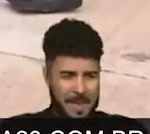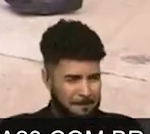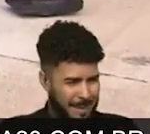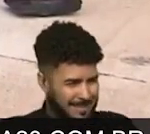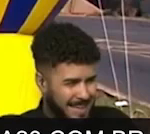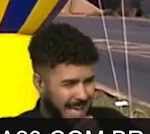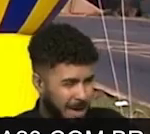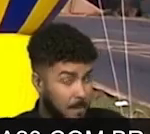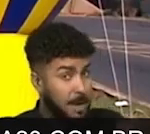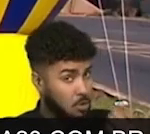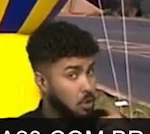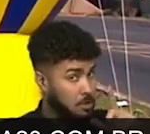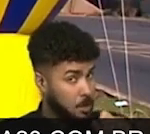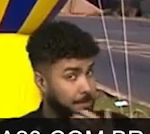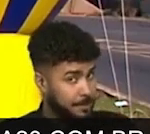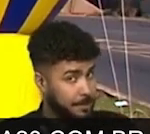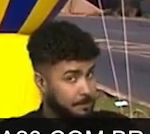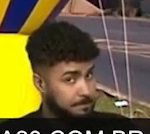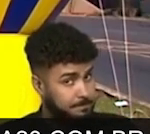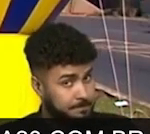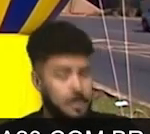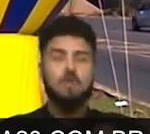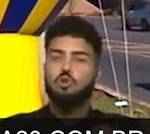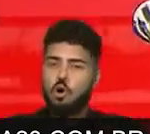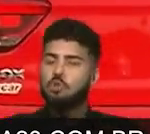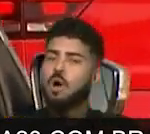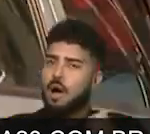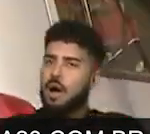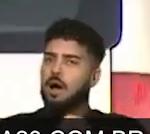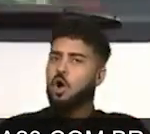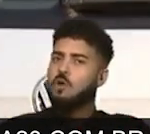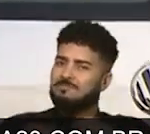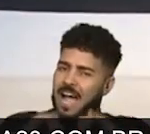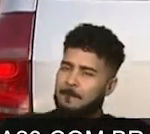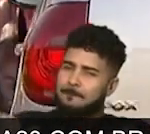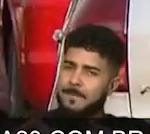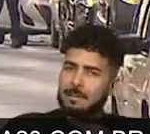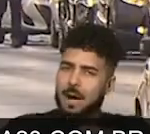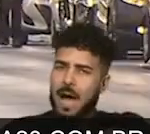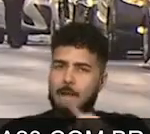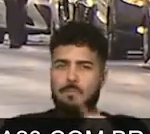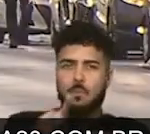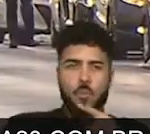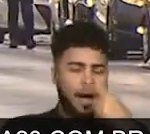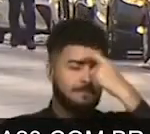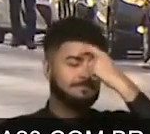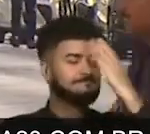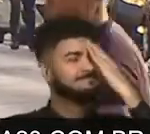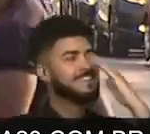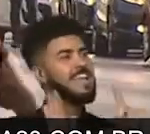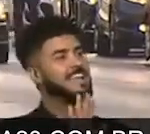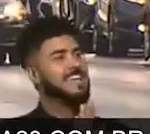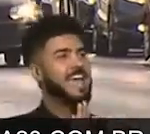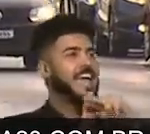do veículo. Todos os anos, o governo realiza campanhas para conscientizar a população de que as leis e regras